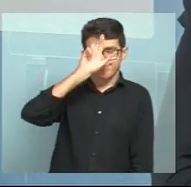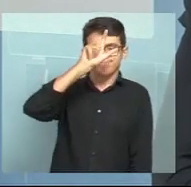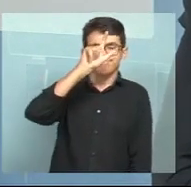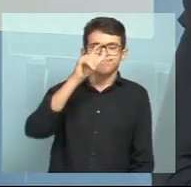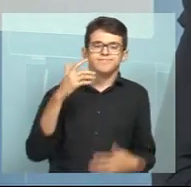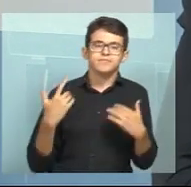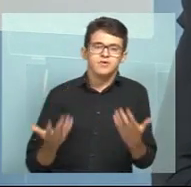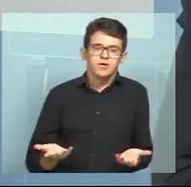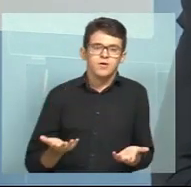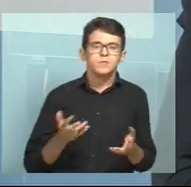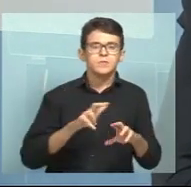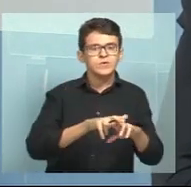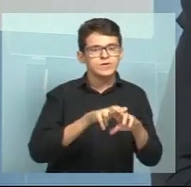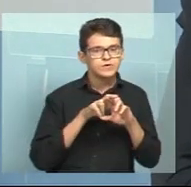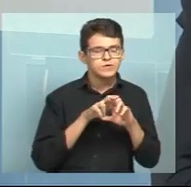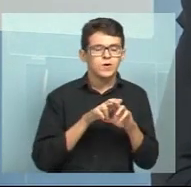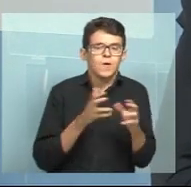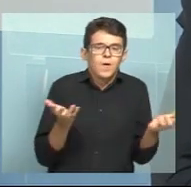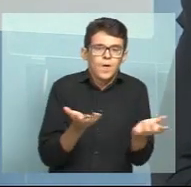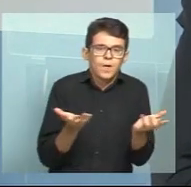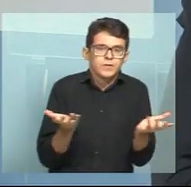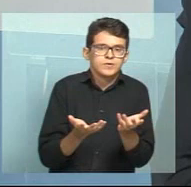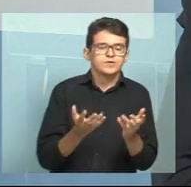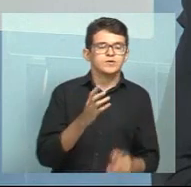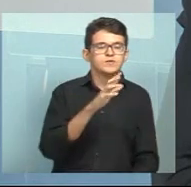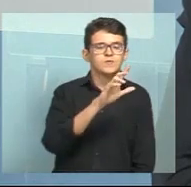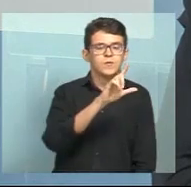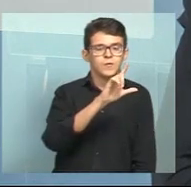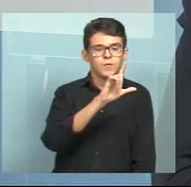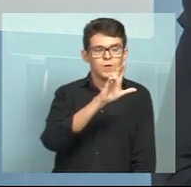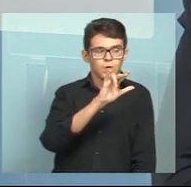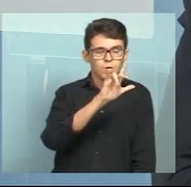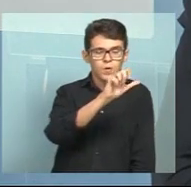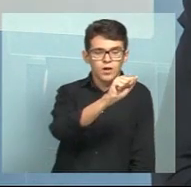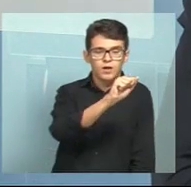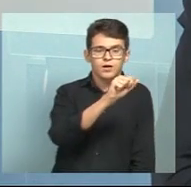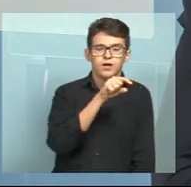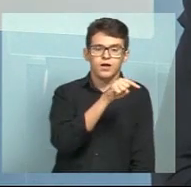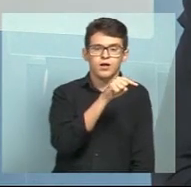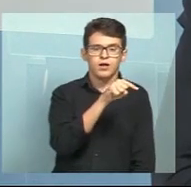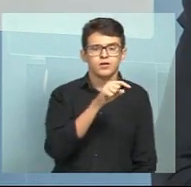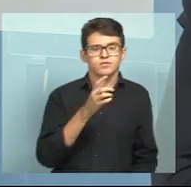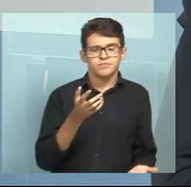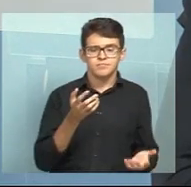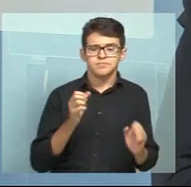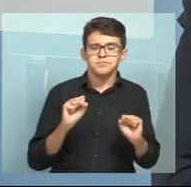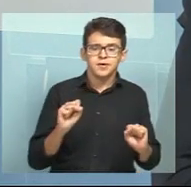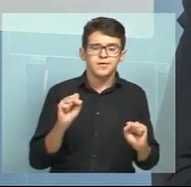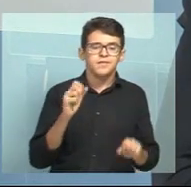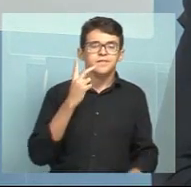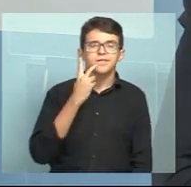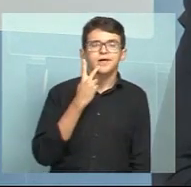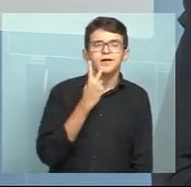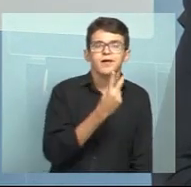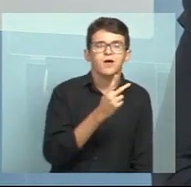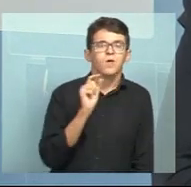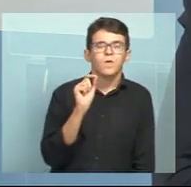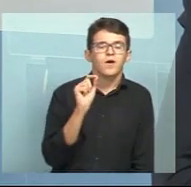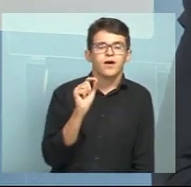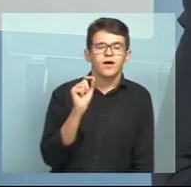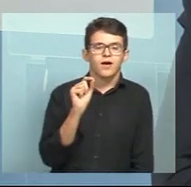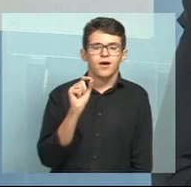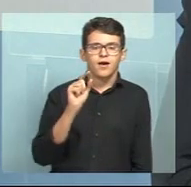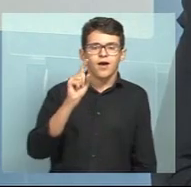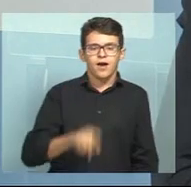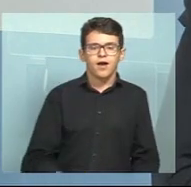hoje argumento, né? Plausíveis, né? Para colocar que não é um julgamento isento, ele é